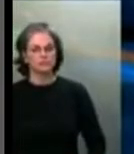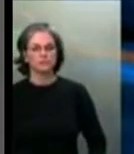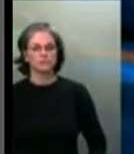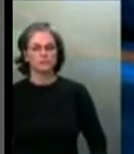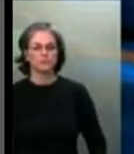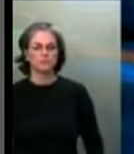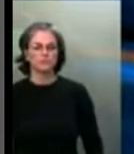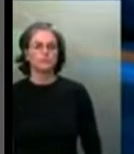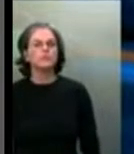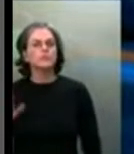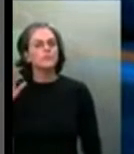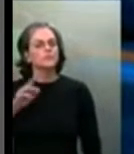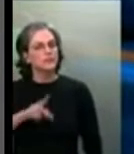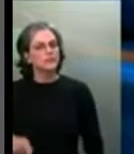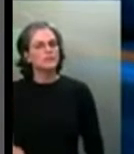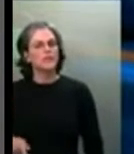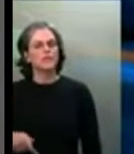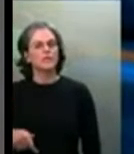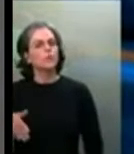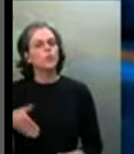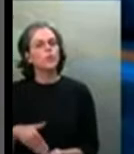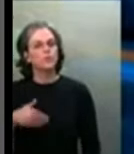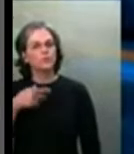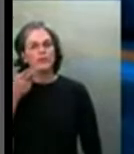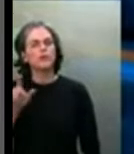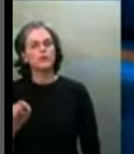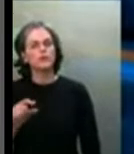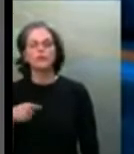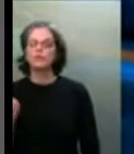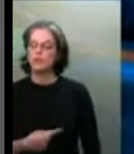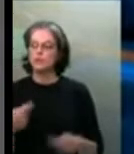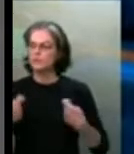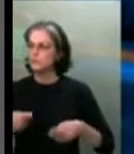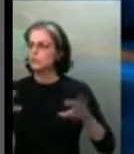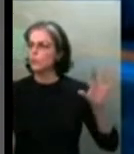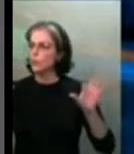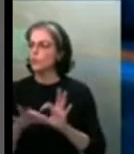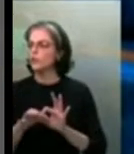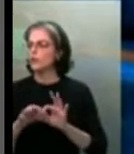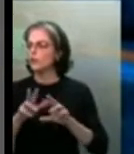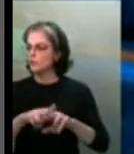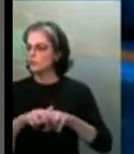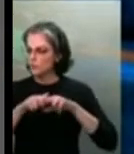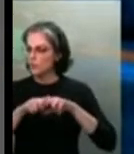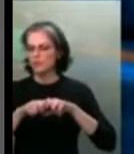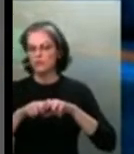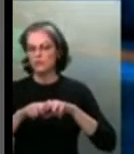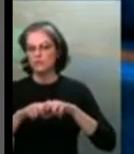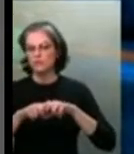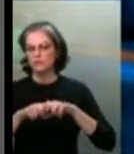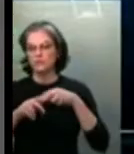última palavra era que nós temos que se unir em torno da sua...